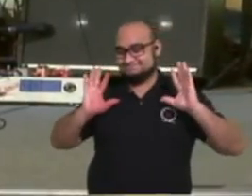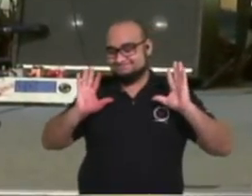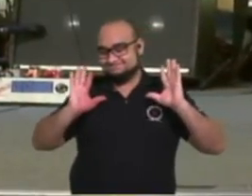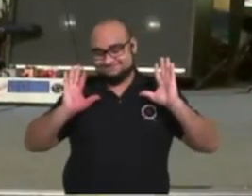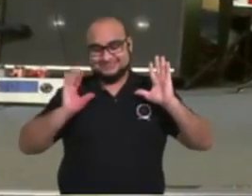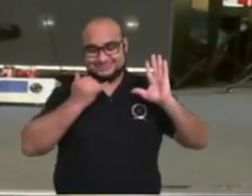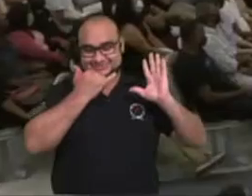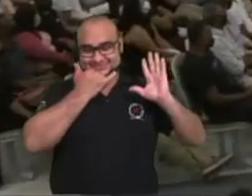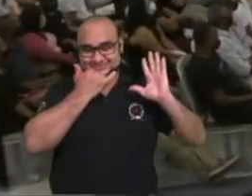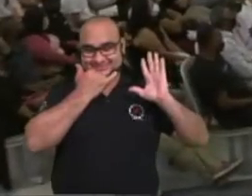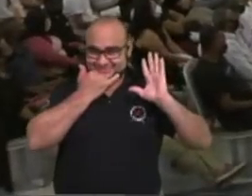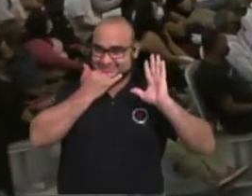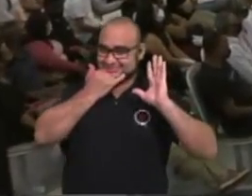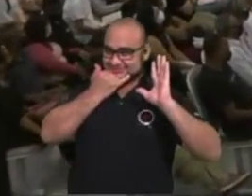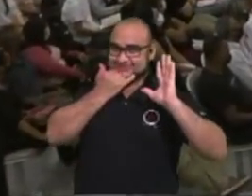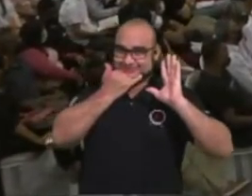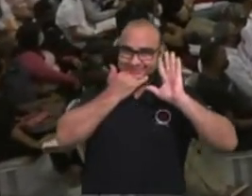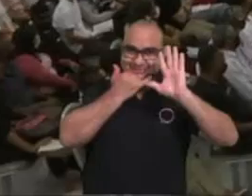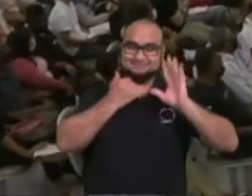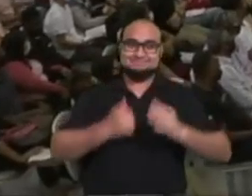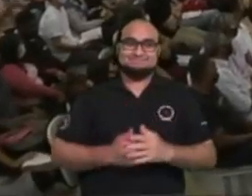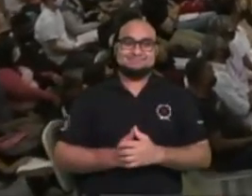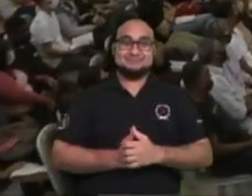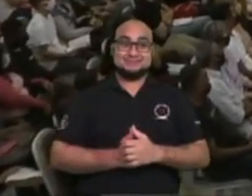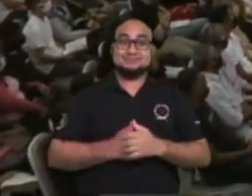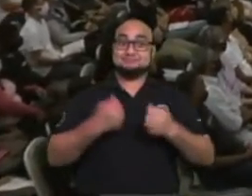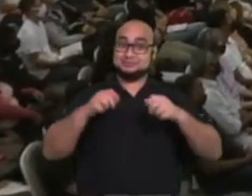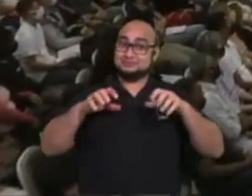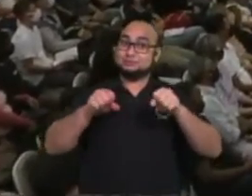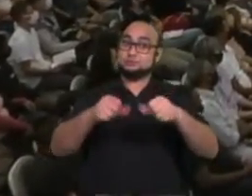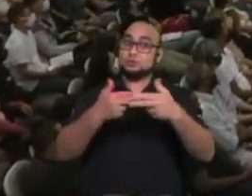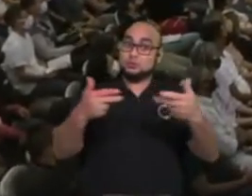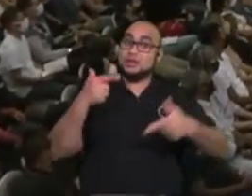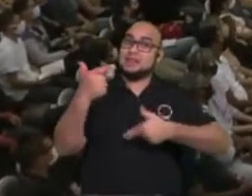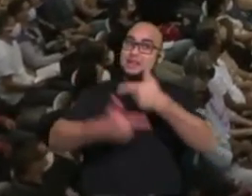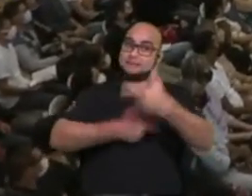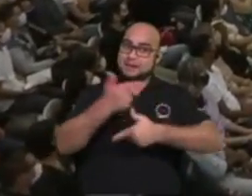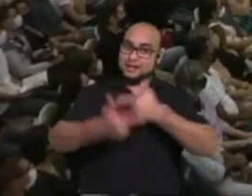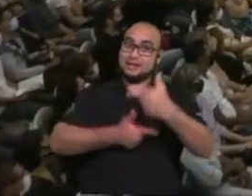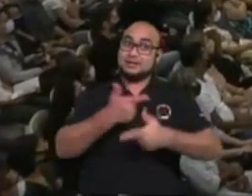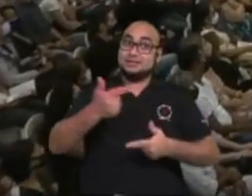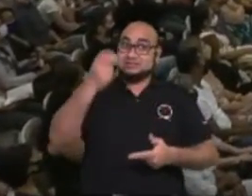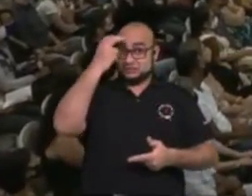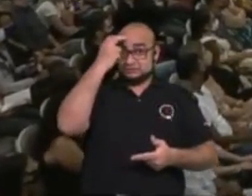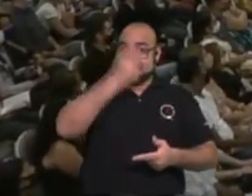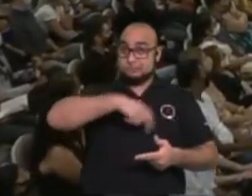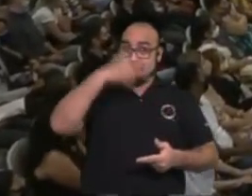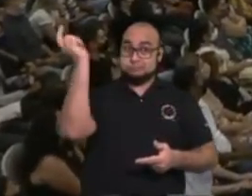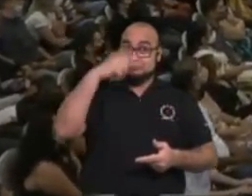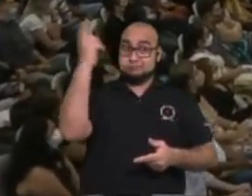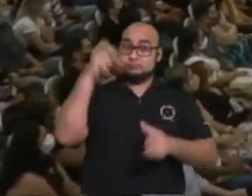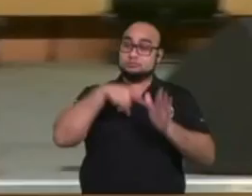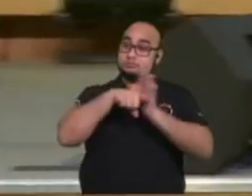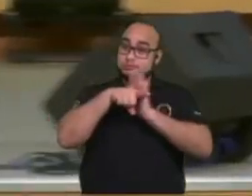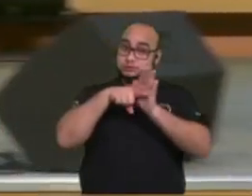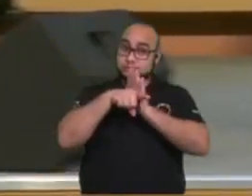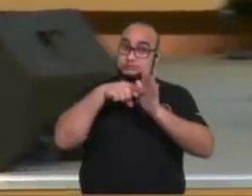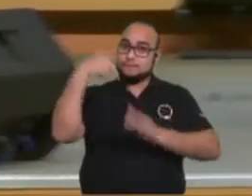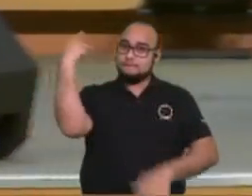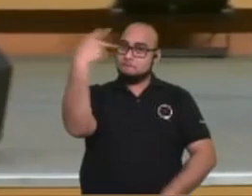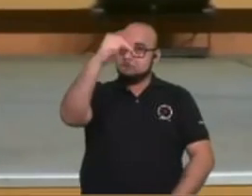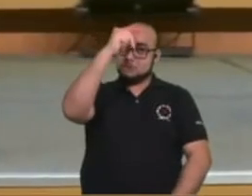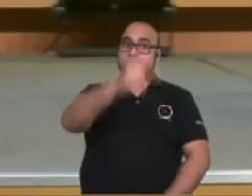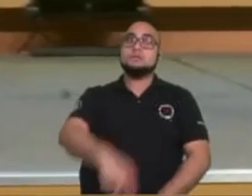meu filho você quer conquistar as coisas trabalho inteligência pesquisa bota para quebrar